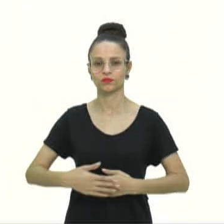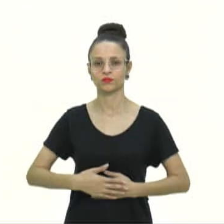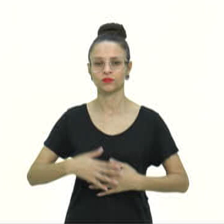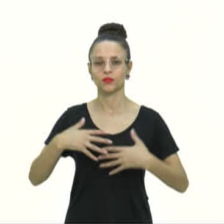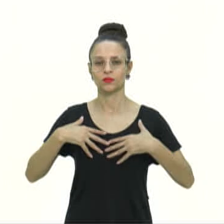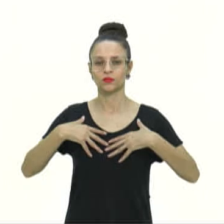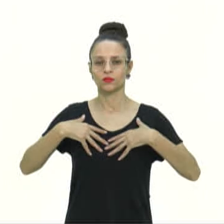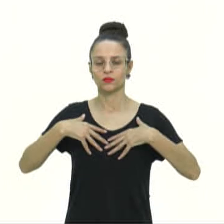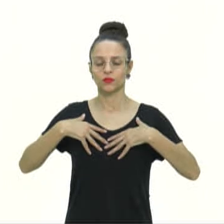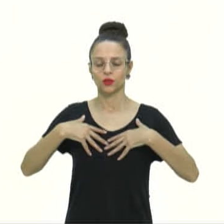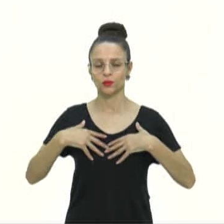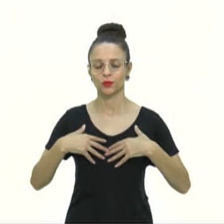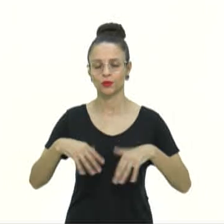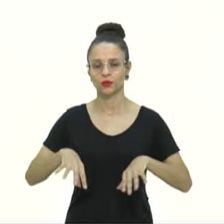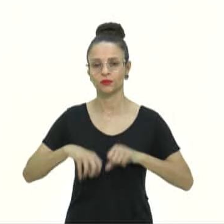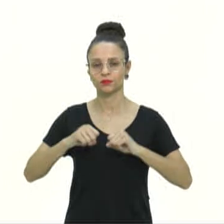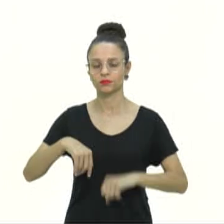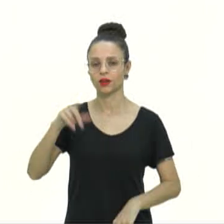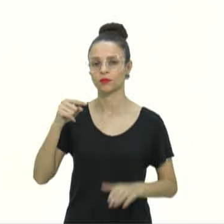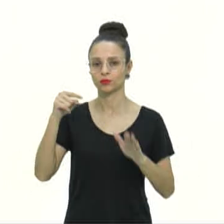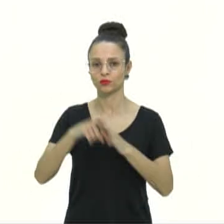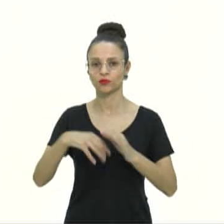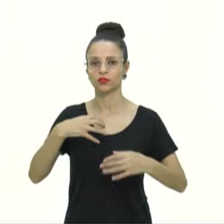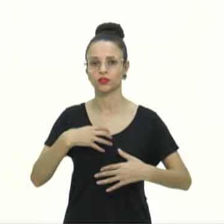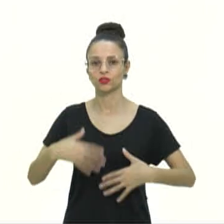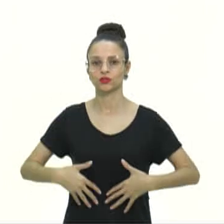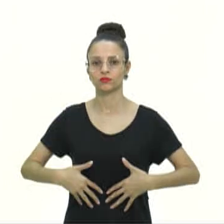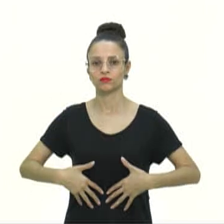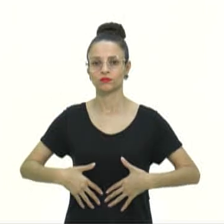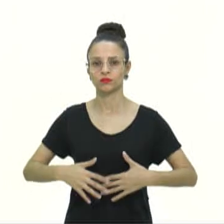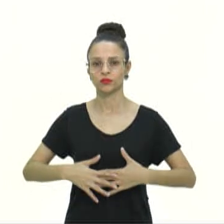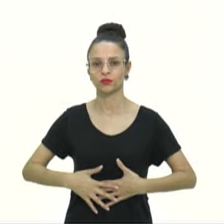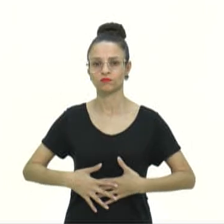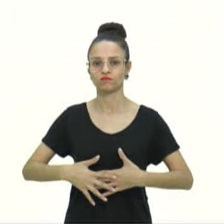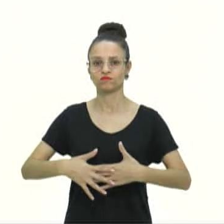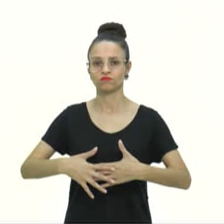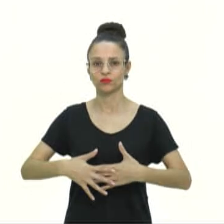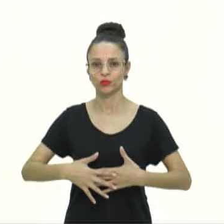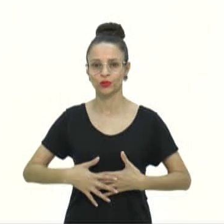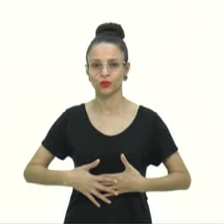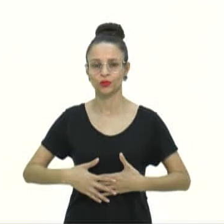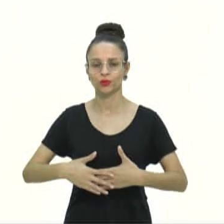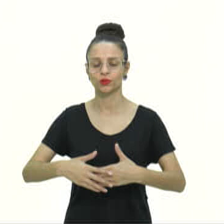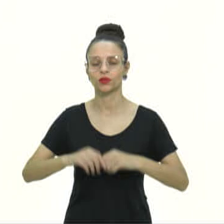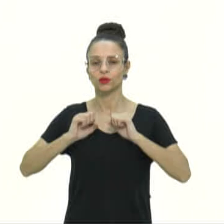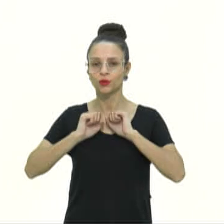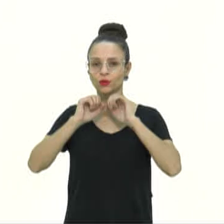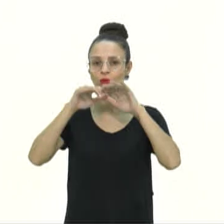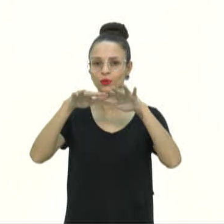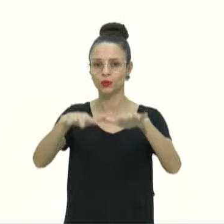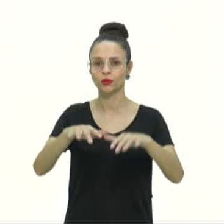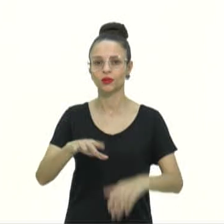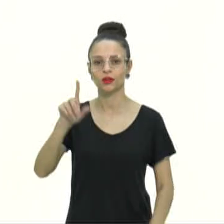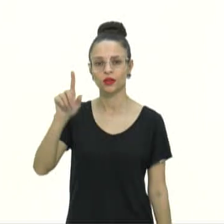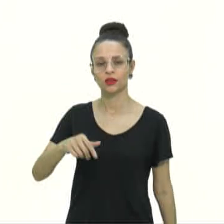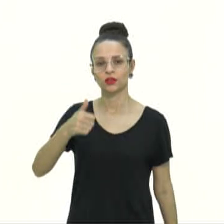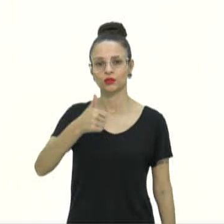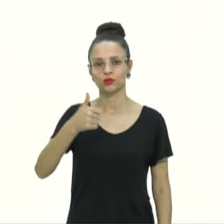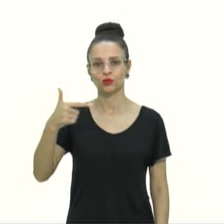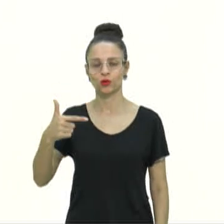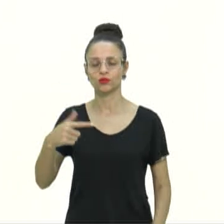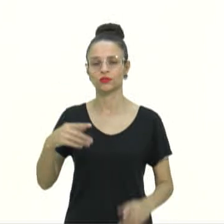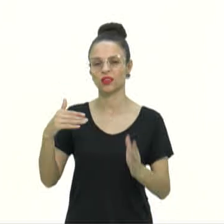pouco mais profundamente. Sentir que o abdômen move as mãos, soltando o ar. Então, você vai fazer isso de 12 a